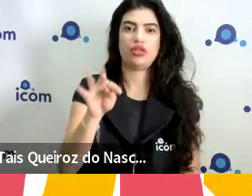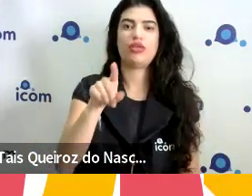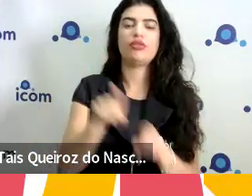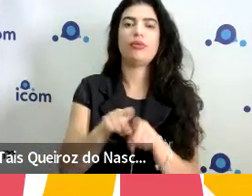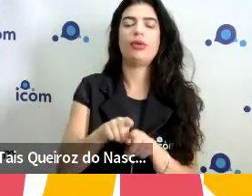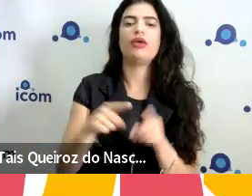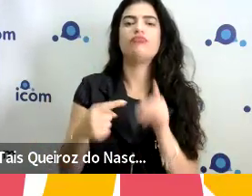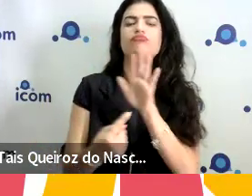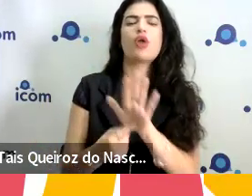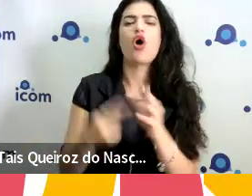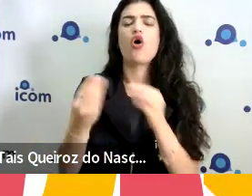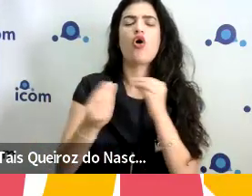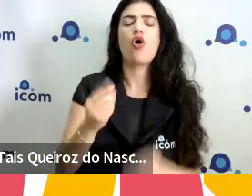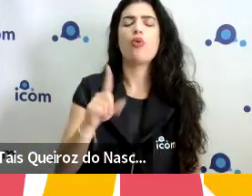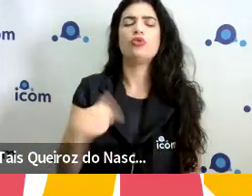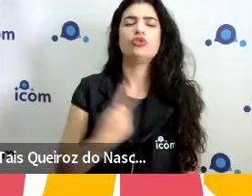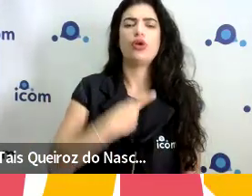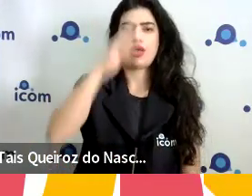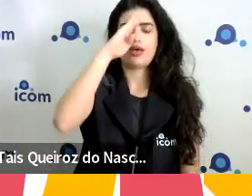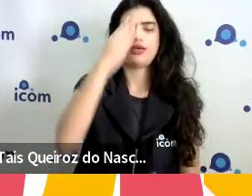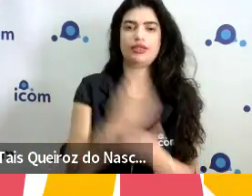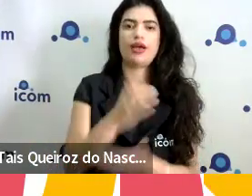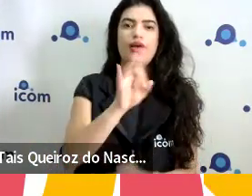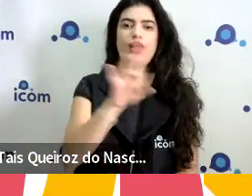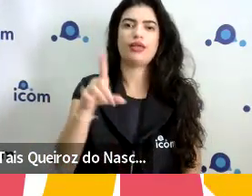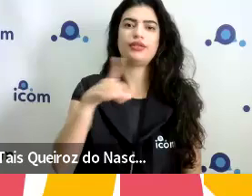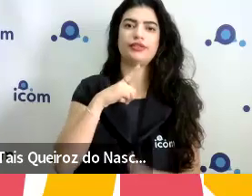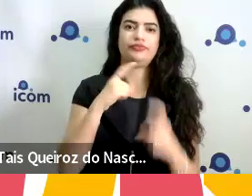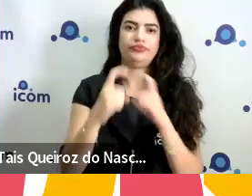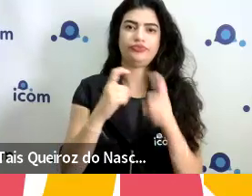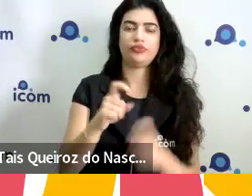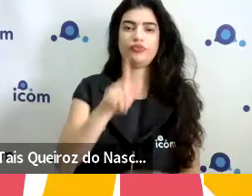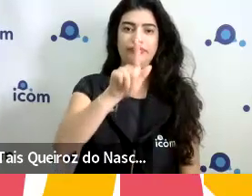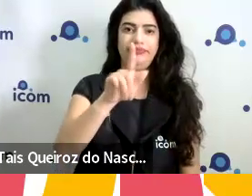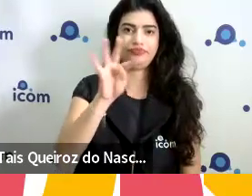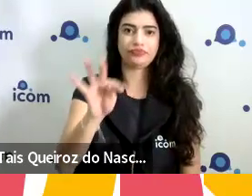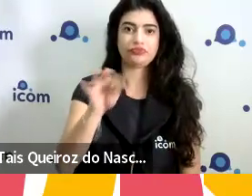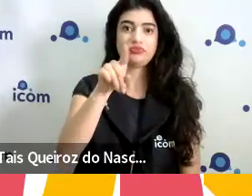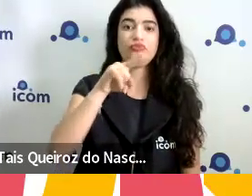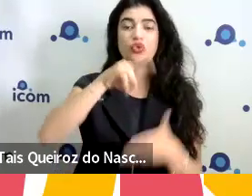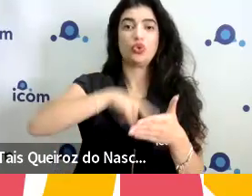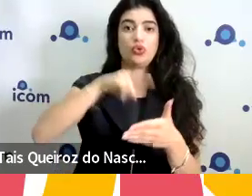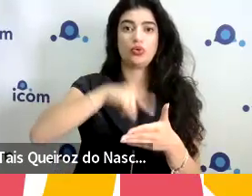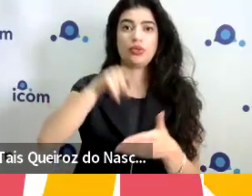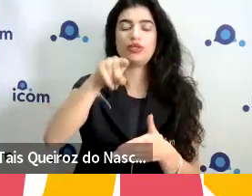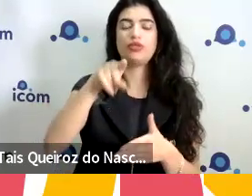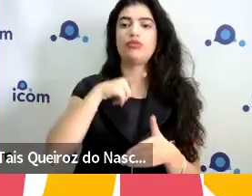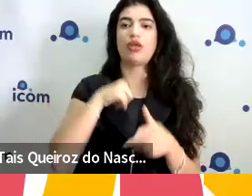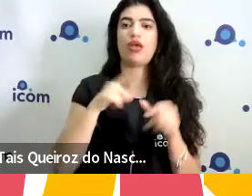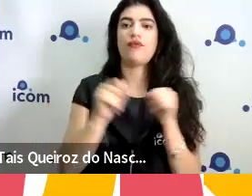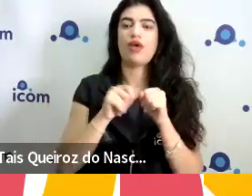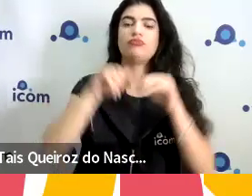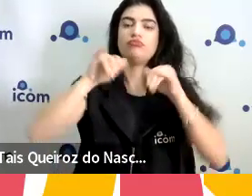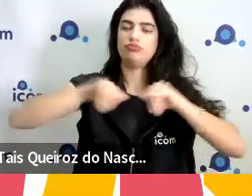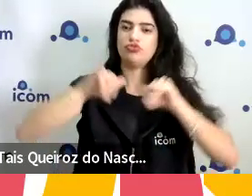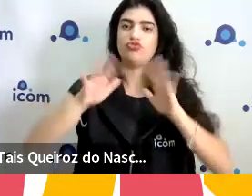acredita em cada um dos pontos dos comitês de GTs. E esse documento está sendo amplamente divulgado